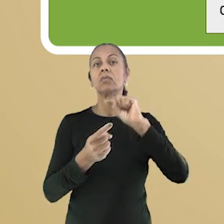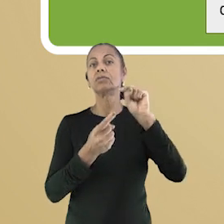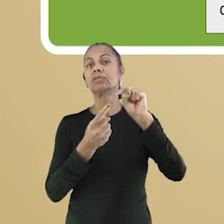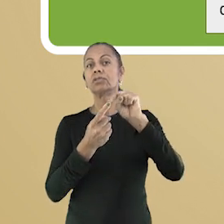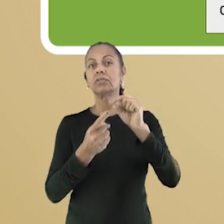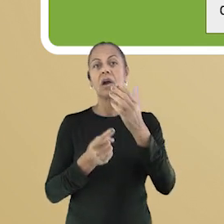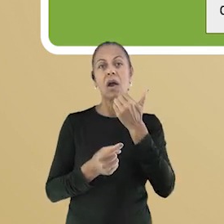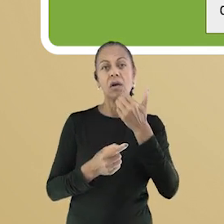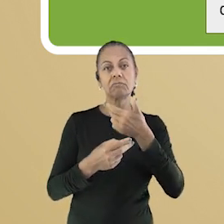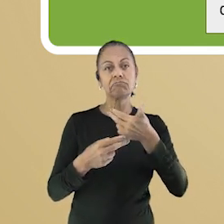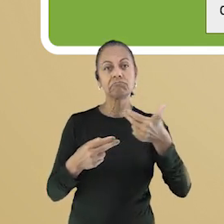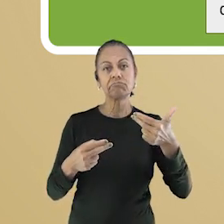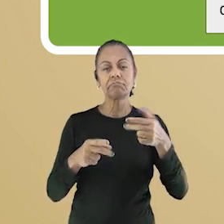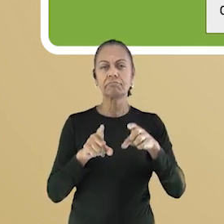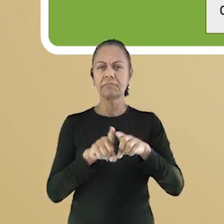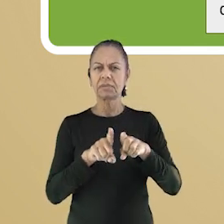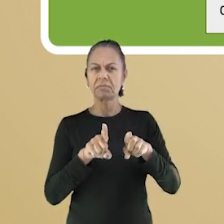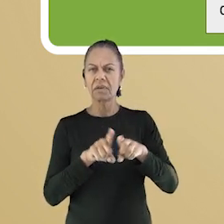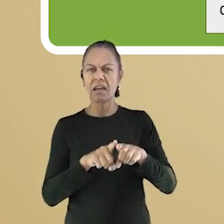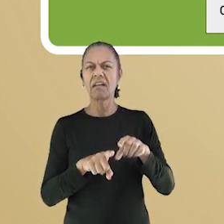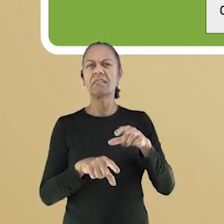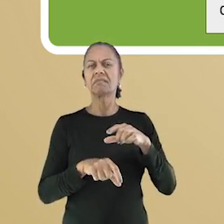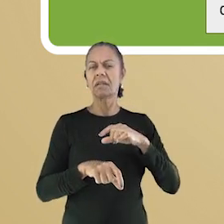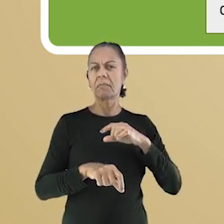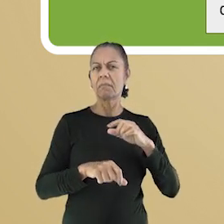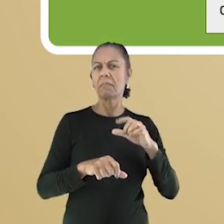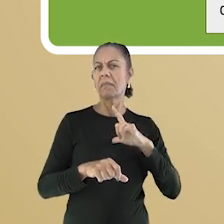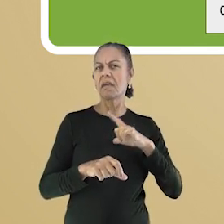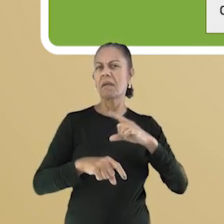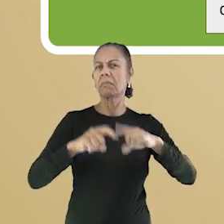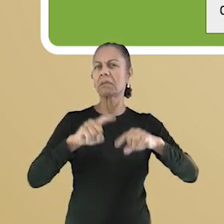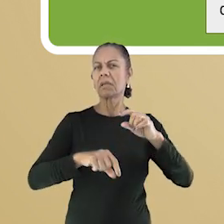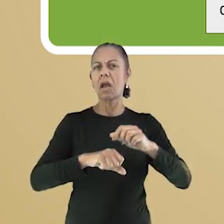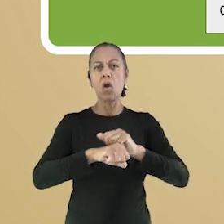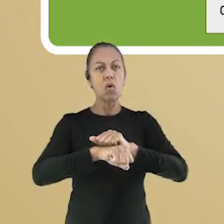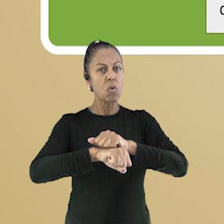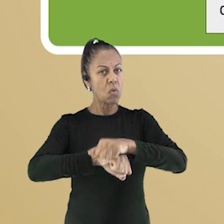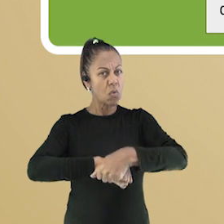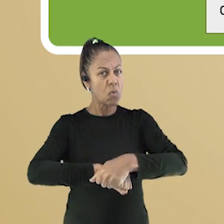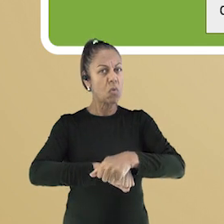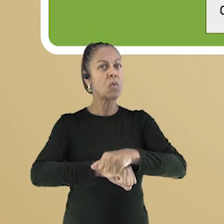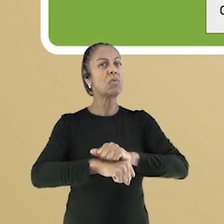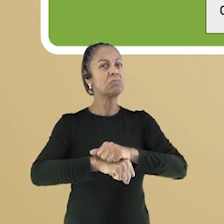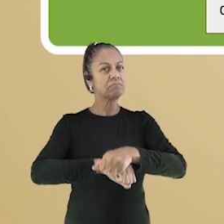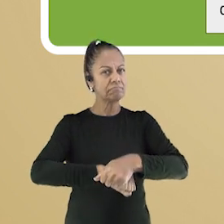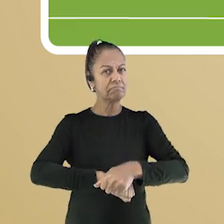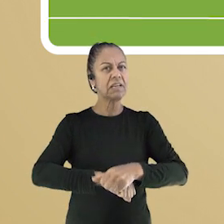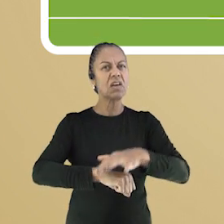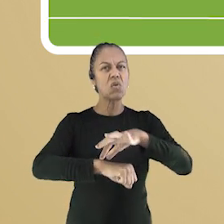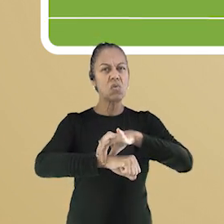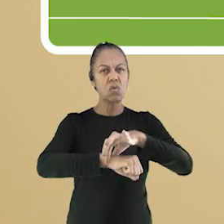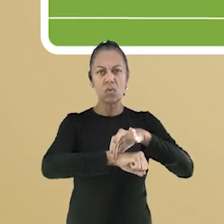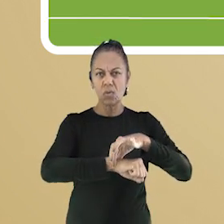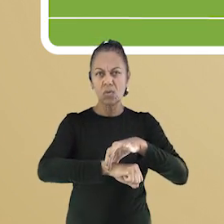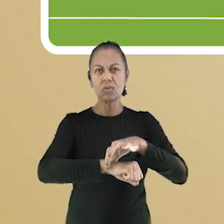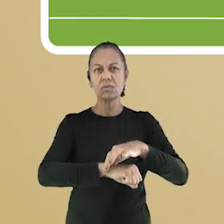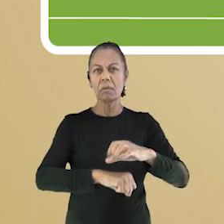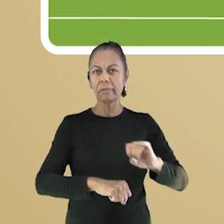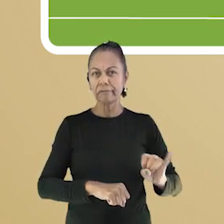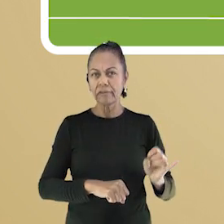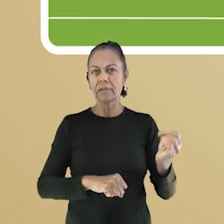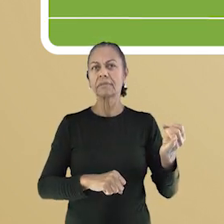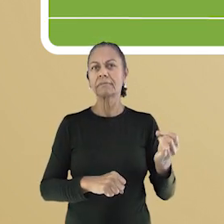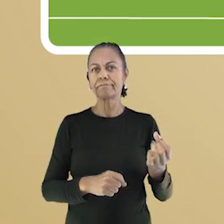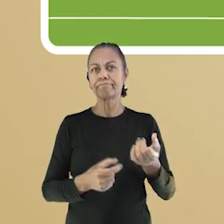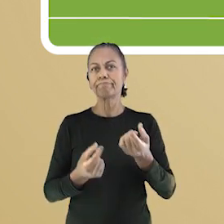matéria-prima. Pode ser couro, pele ou ossos. No entanto, essas práticas podem ser feitas de formas diferentes, dependendo da